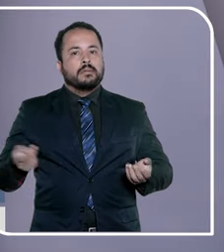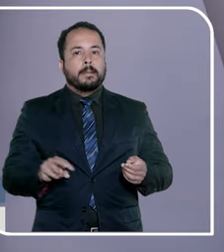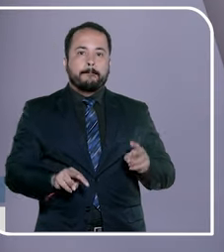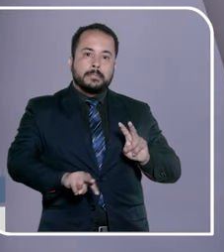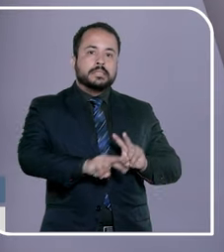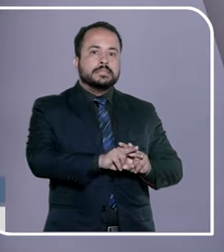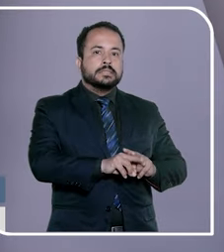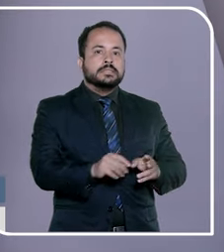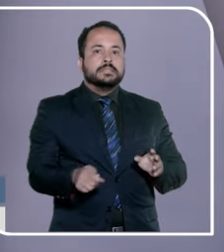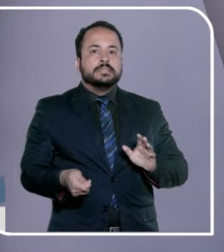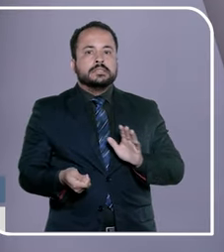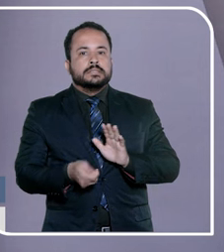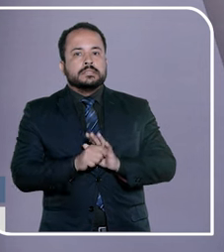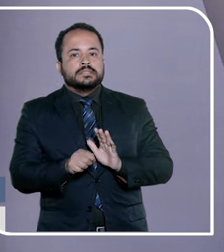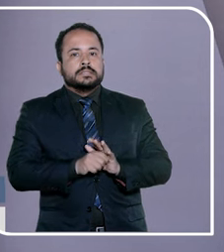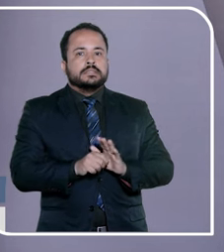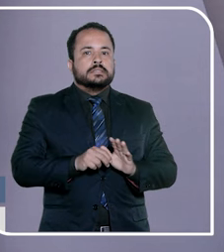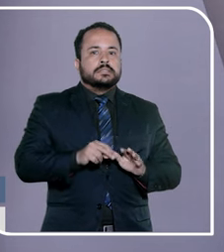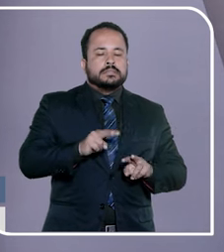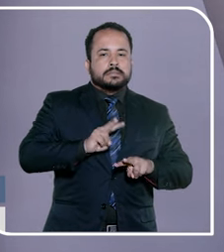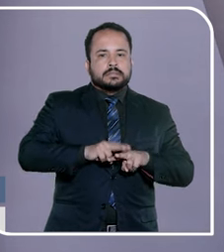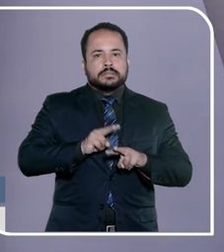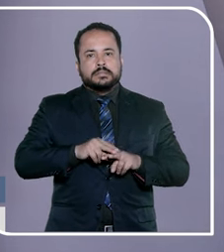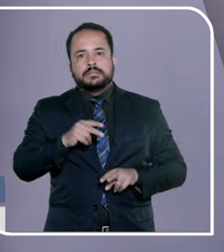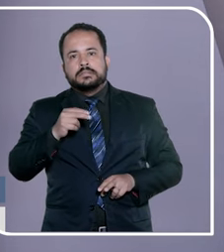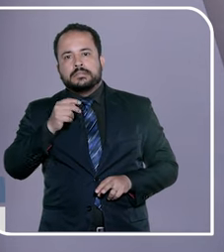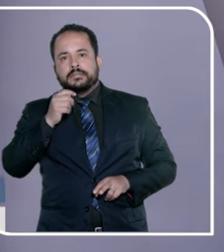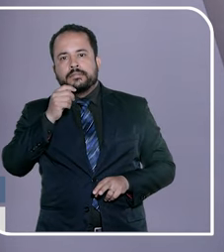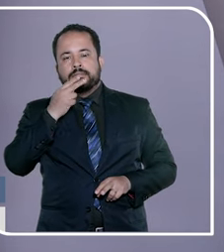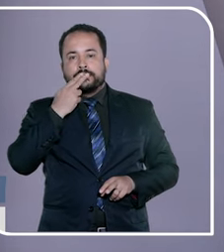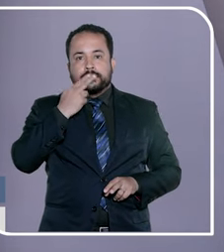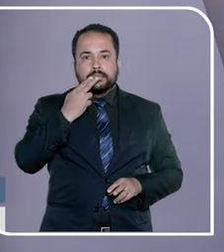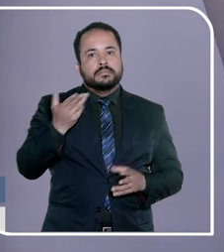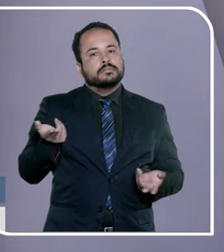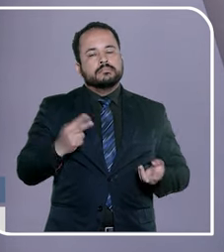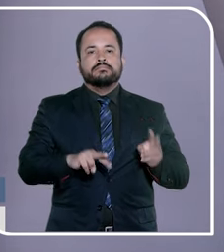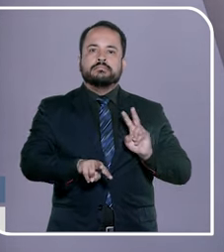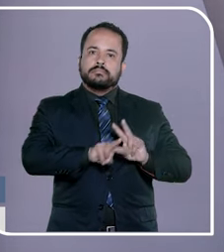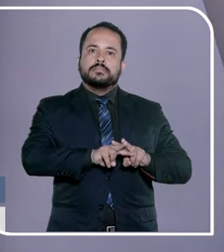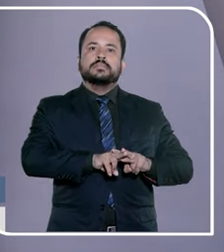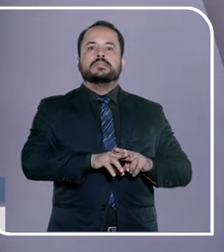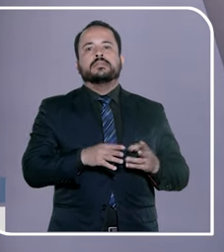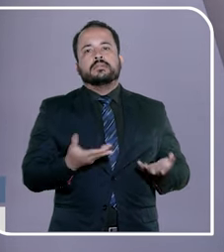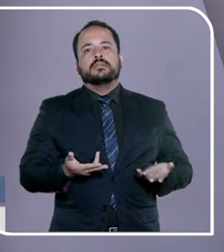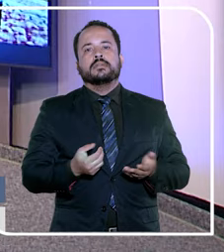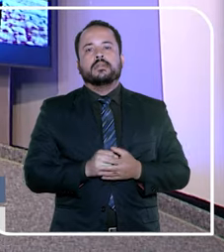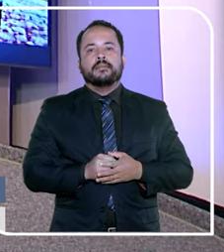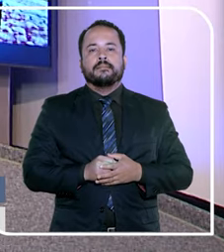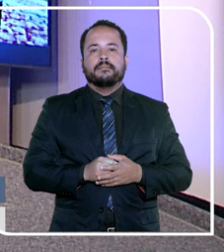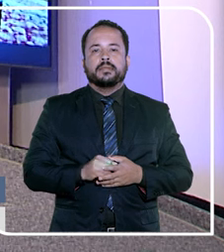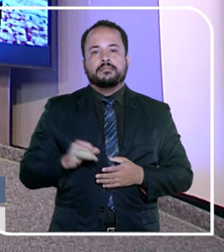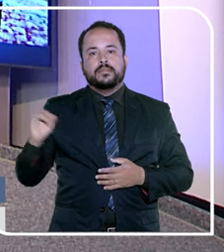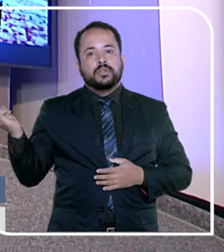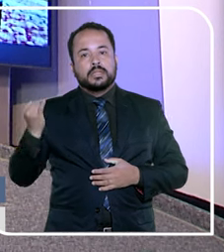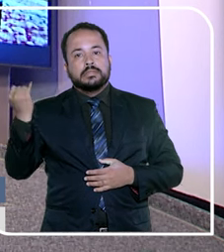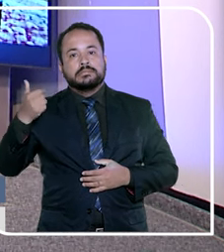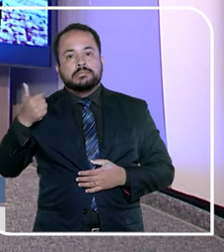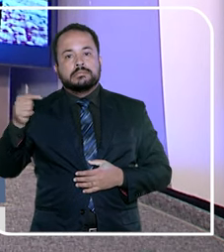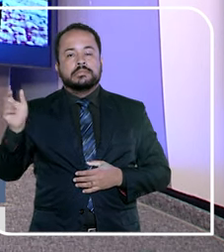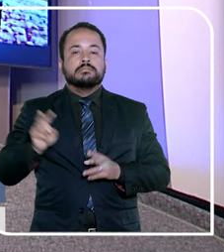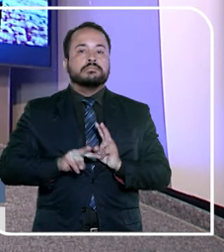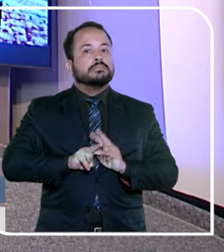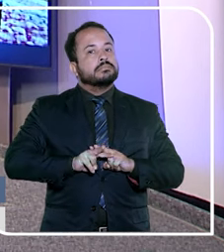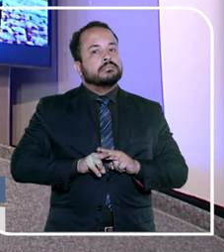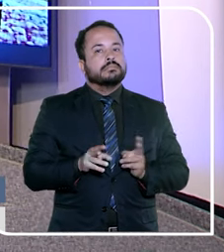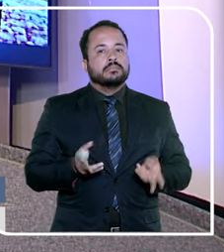até esse valor em princípio haverá impunidade pela incidência da insignificância porém se nós